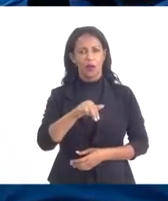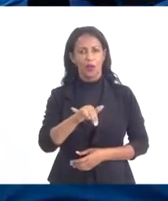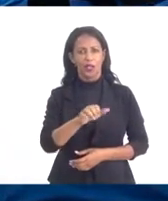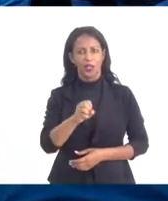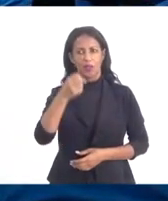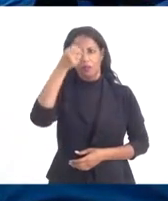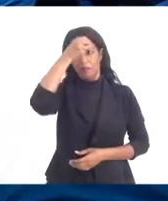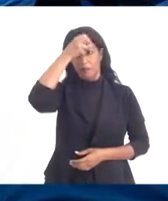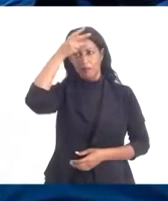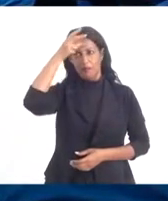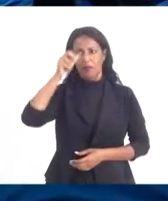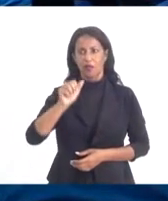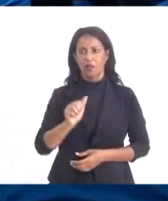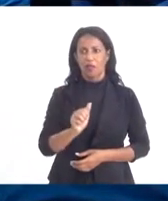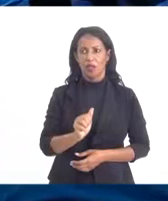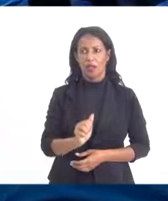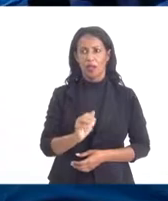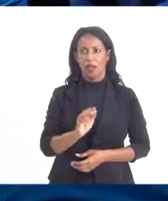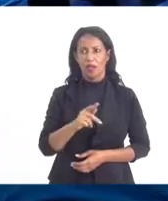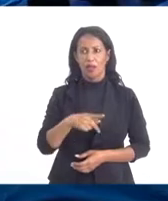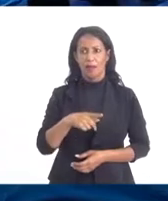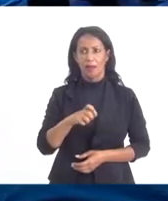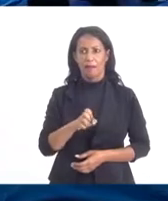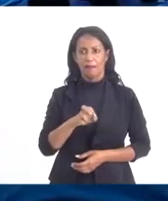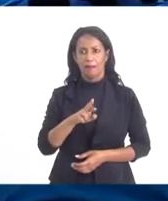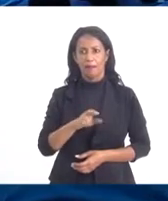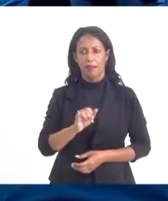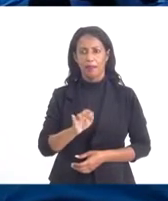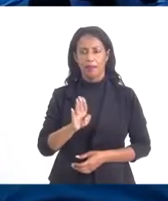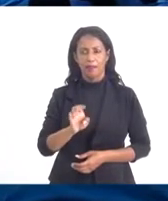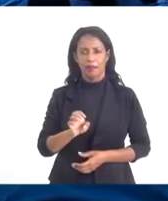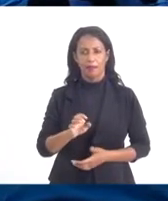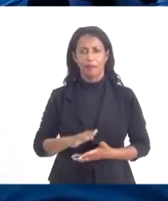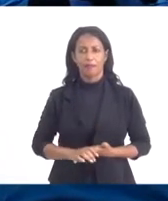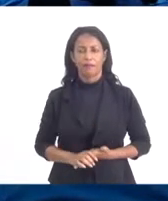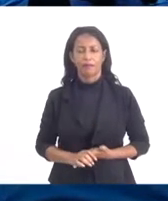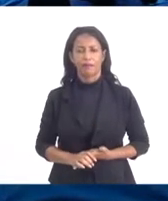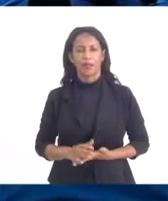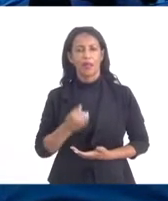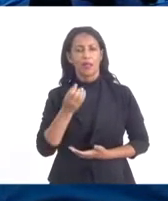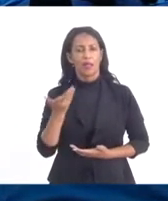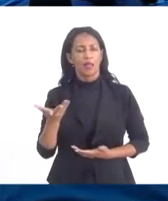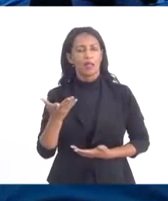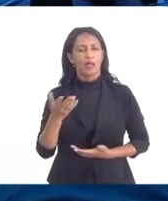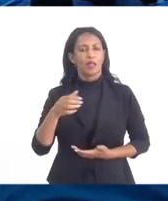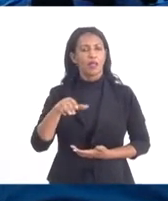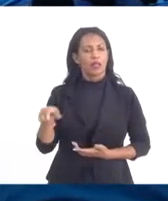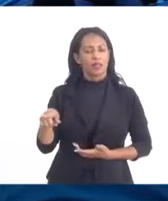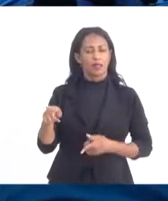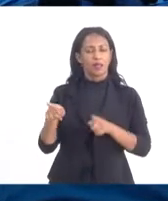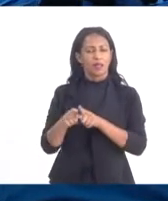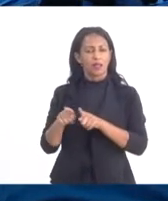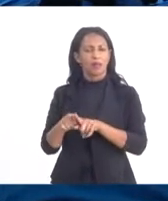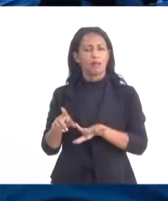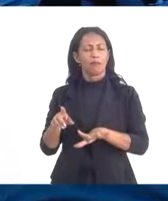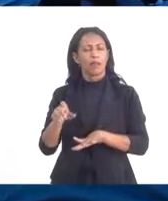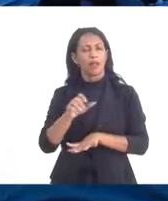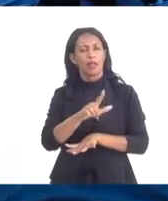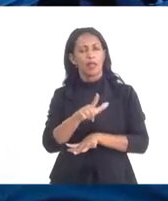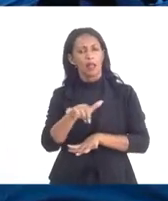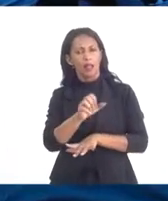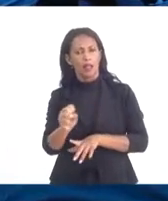prefeito de Aperibé, Paulo Sérgio de Bom Jesus, Serginho, Marquinho da Venda de Cambuci, Léo Pelanca de